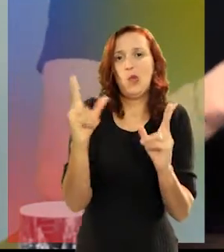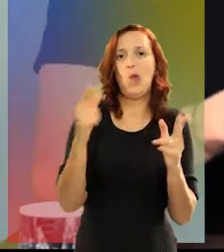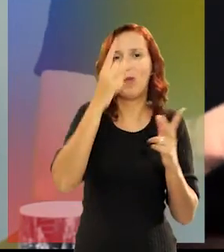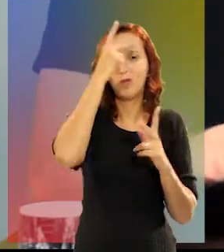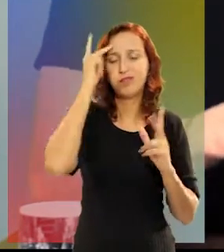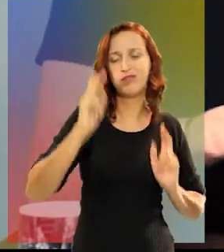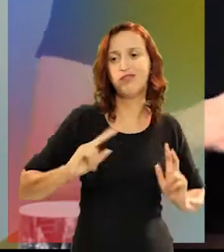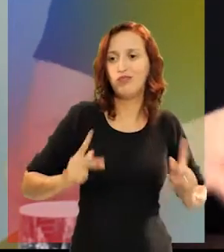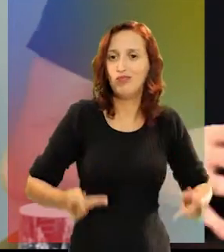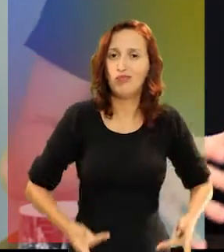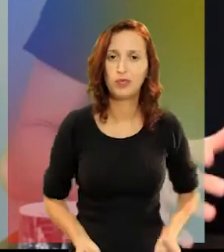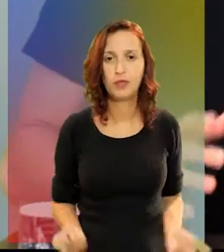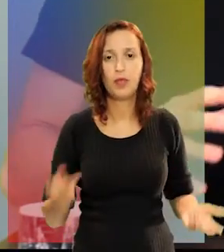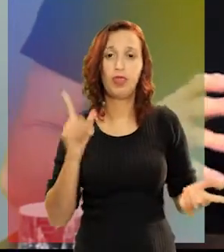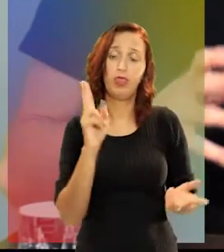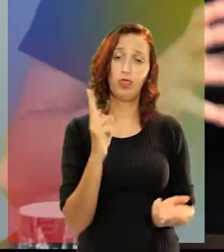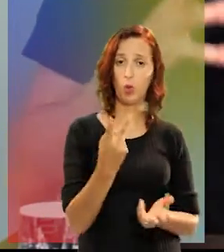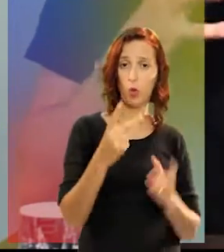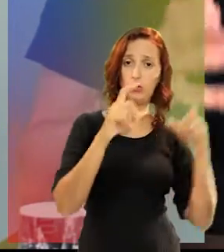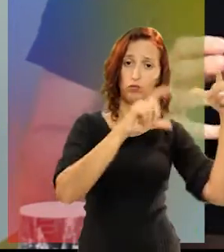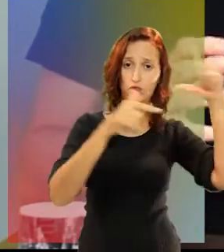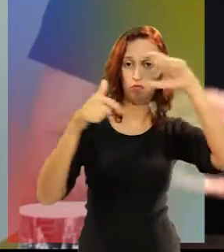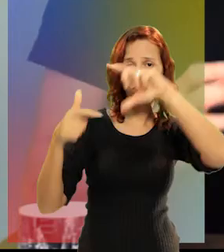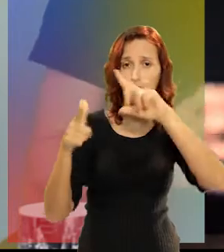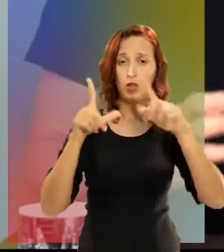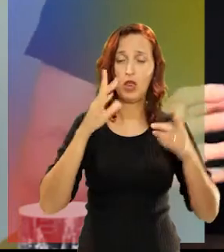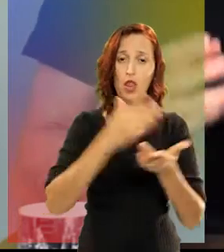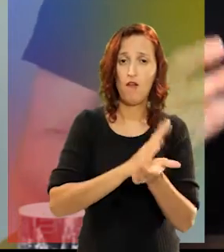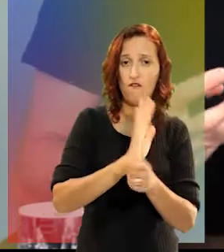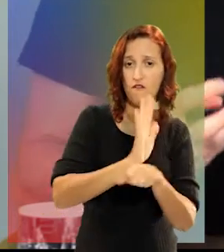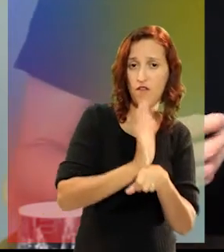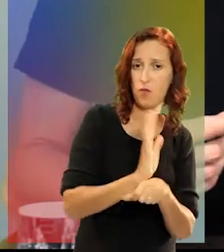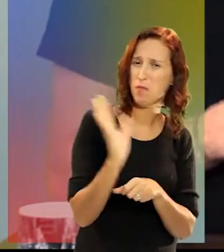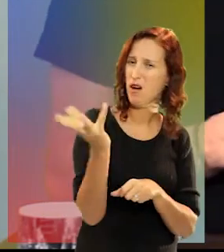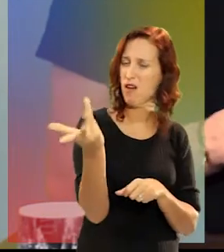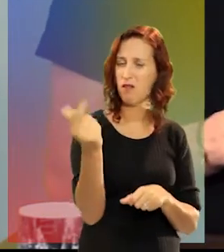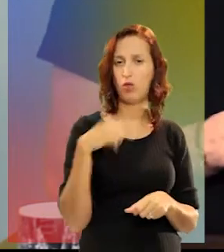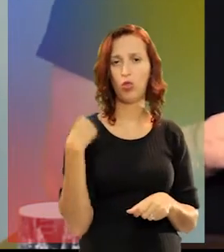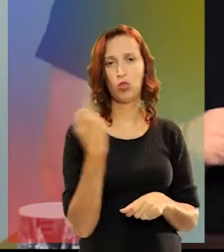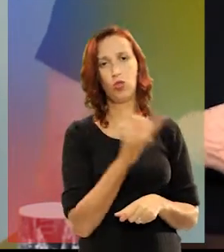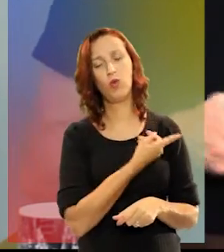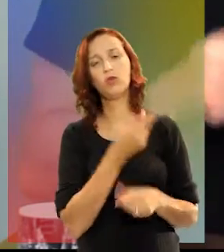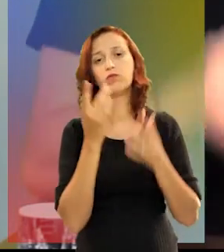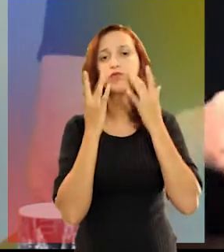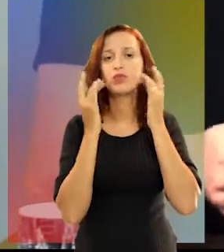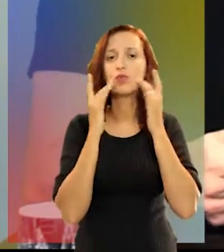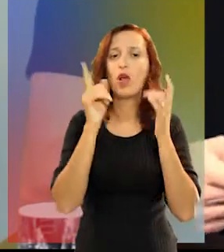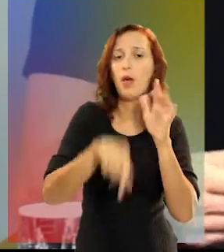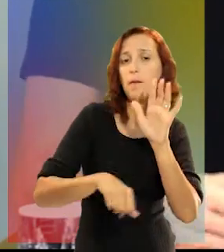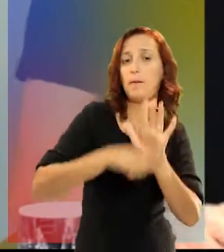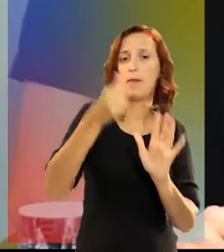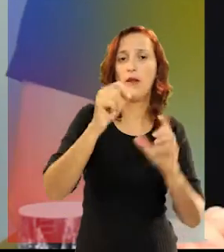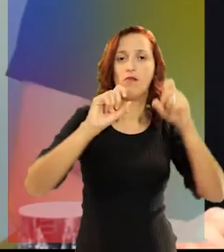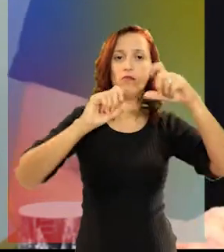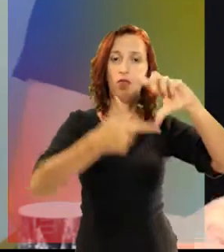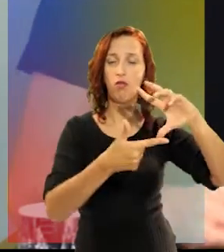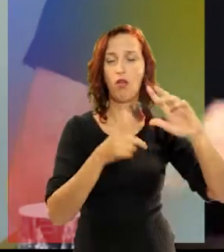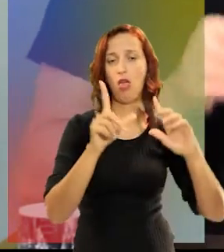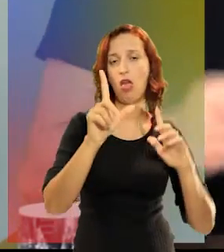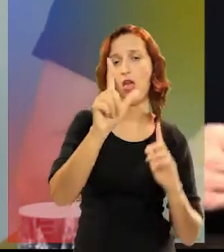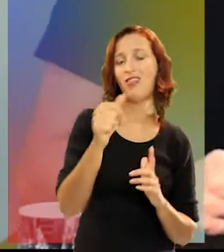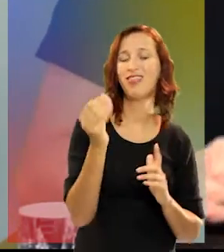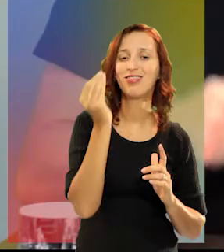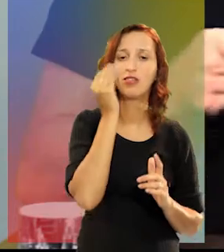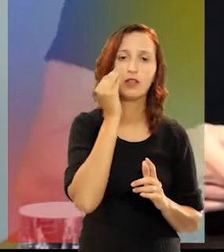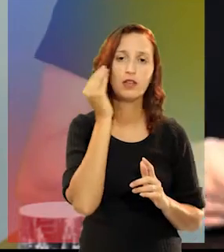Tem 2 passagens desse filme que são maravilhosas pra nossa história. A primeira cena, que é o teste que eles fazem, né? Que